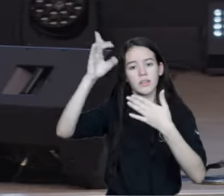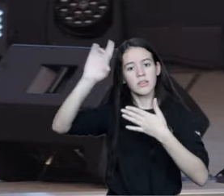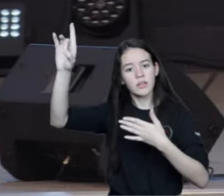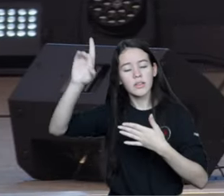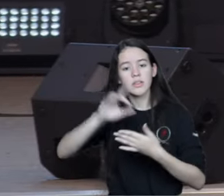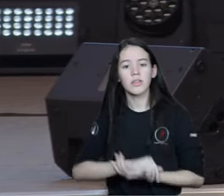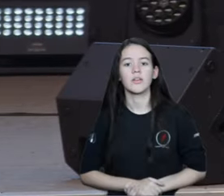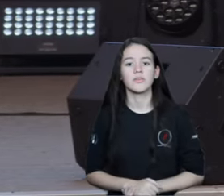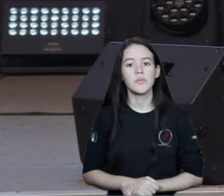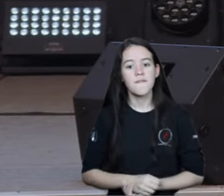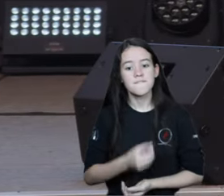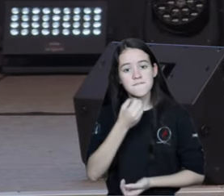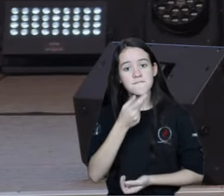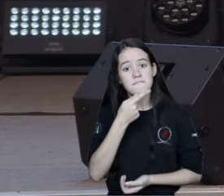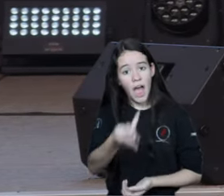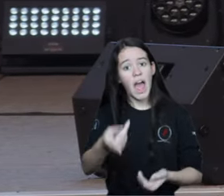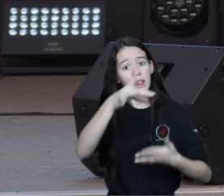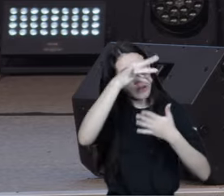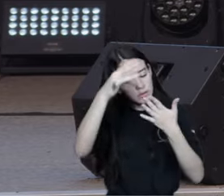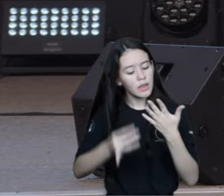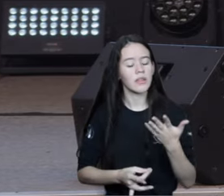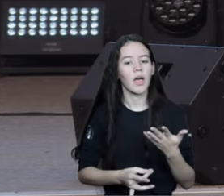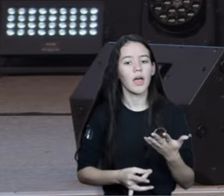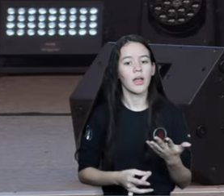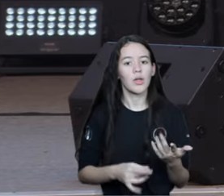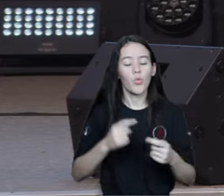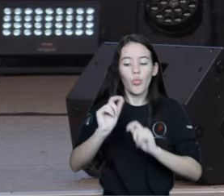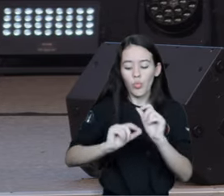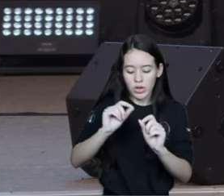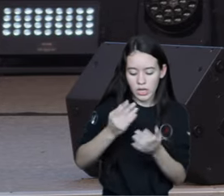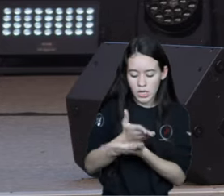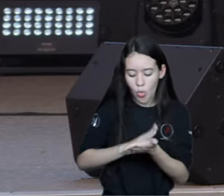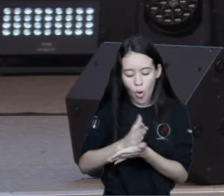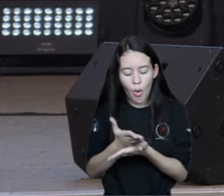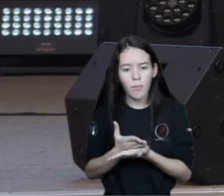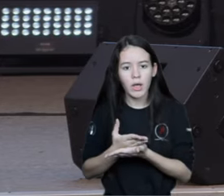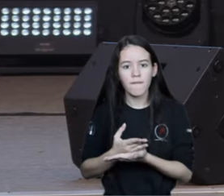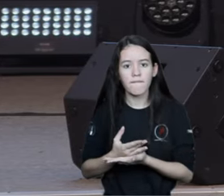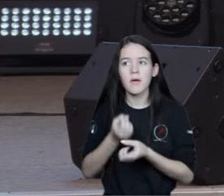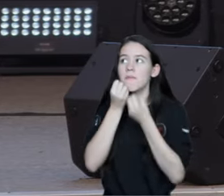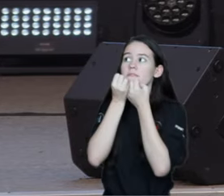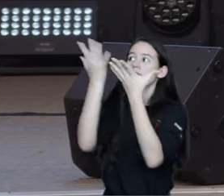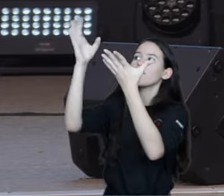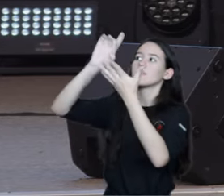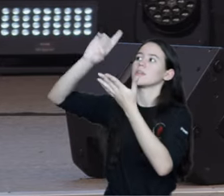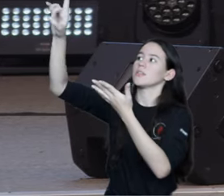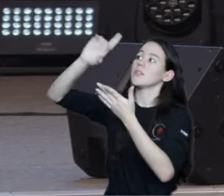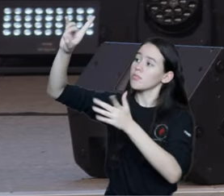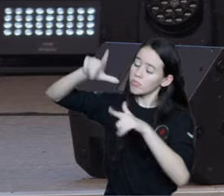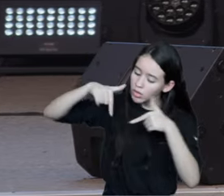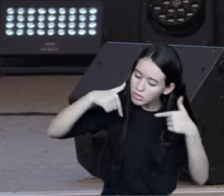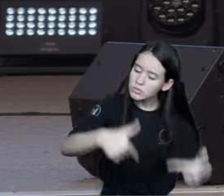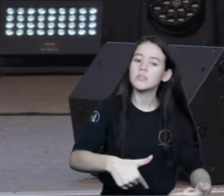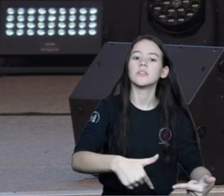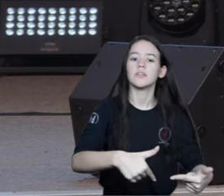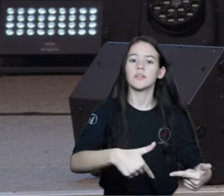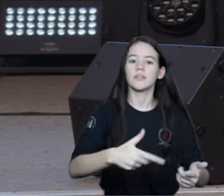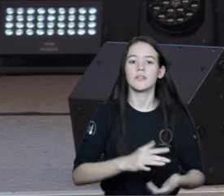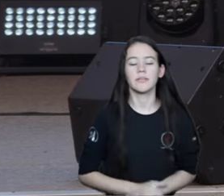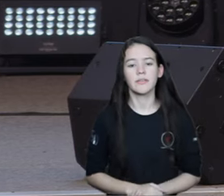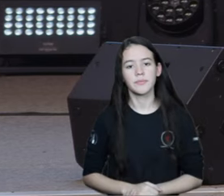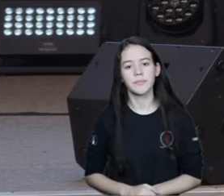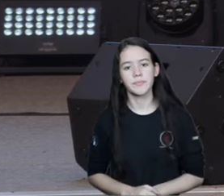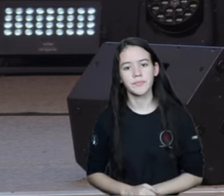de graça desembucha detalhe que que te perturba o que que te incomoda fala para Deus Agir nessa área